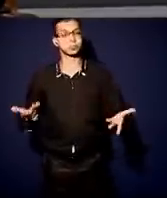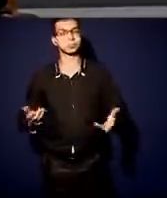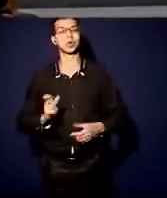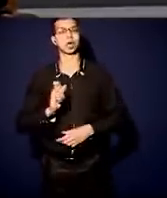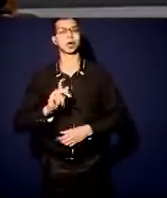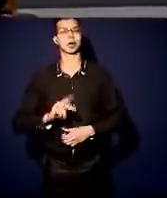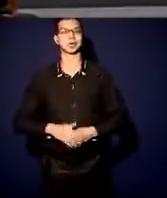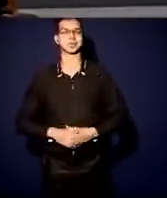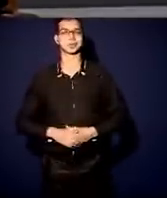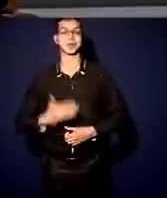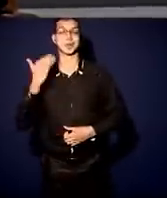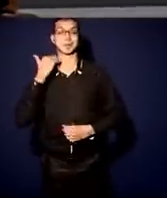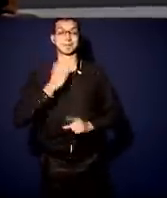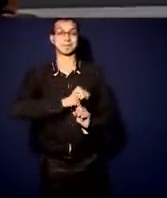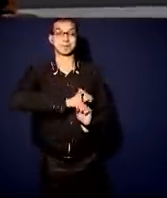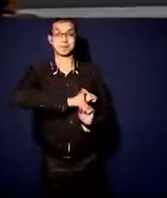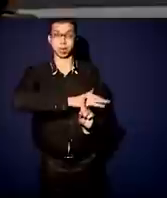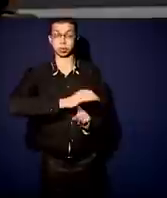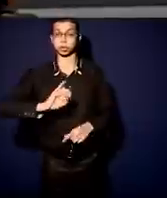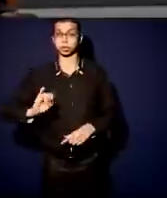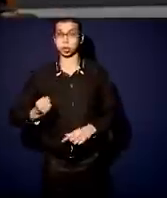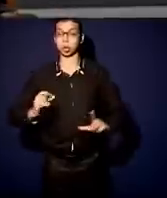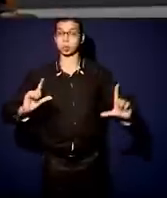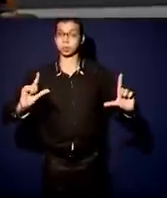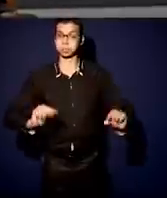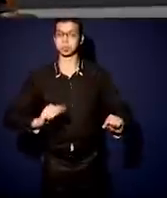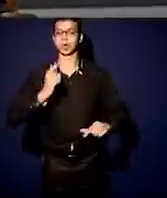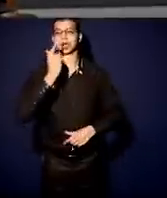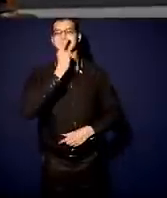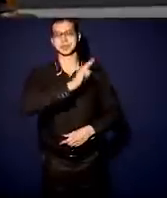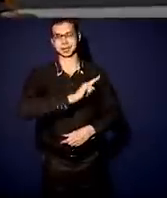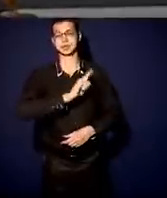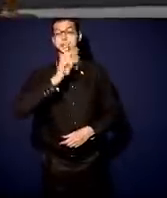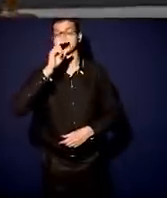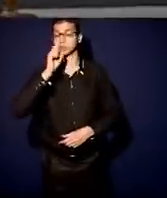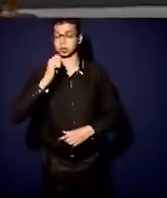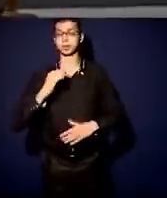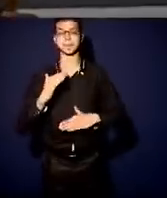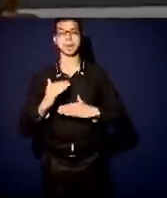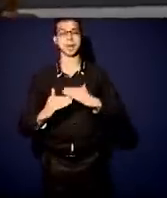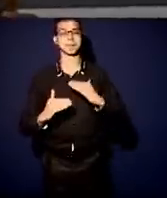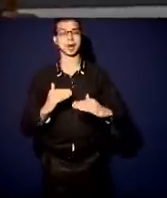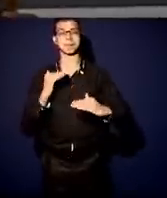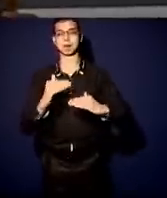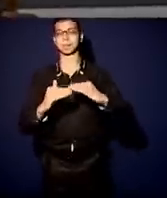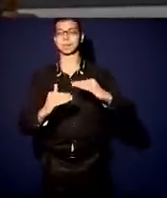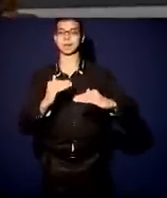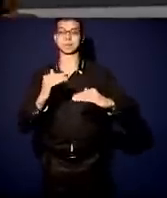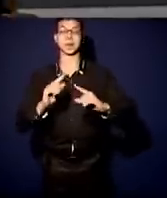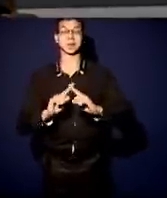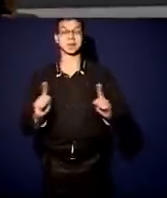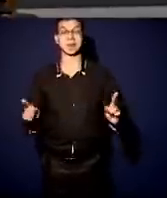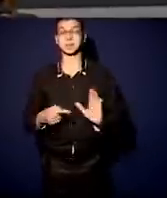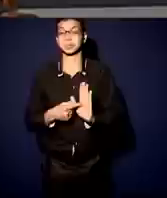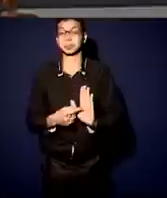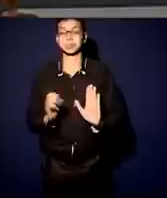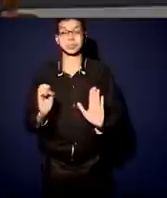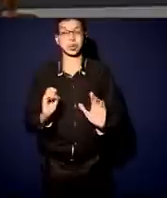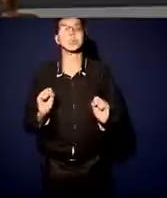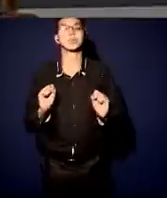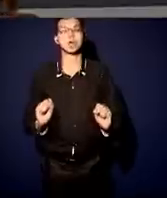enorme para o banco central reduzir juros e a gente tem um crescimento mais consistente agora sem dar essa sinalização pode trocar